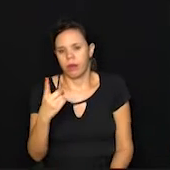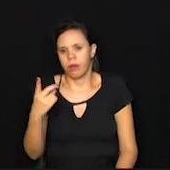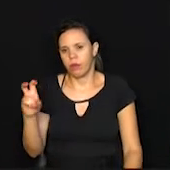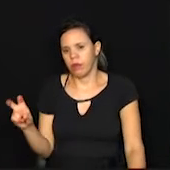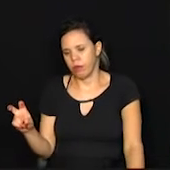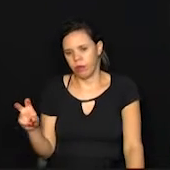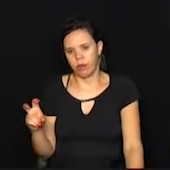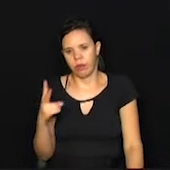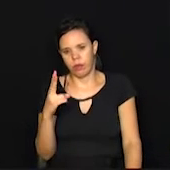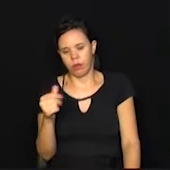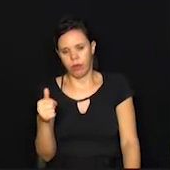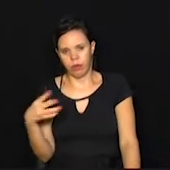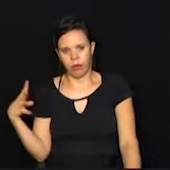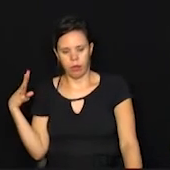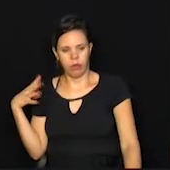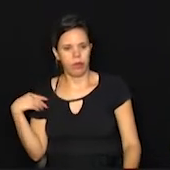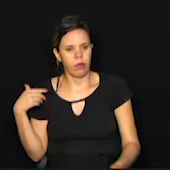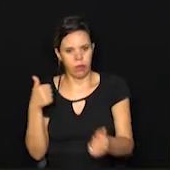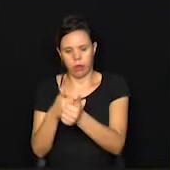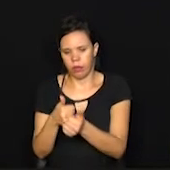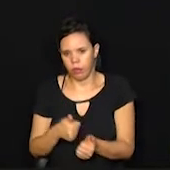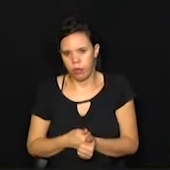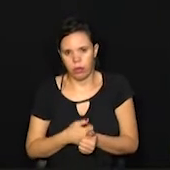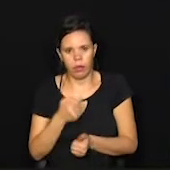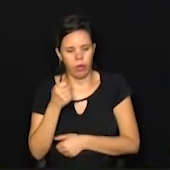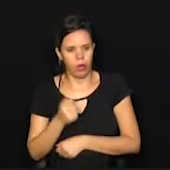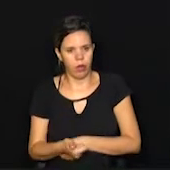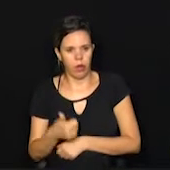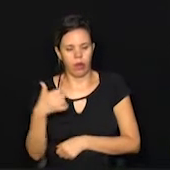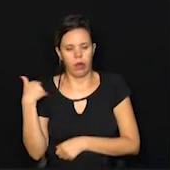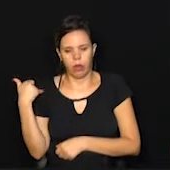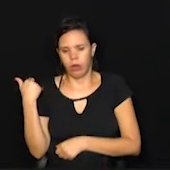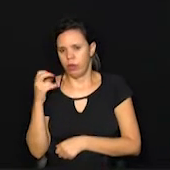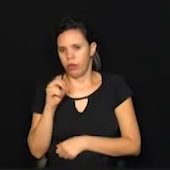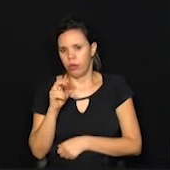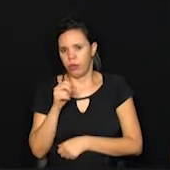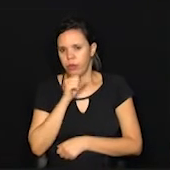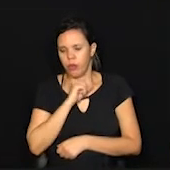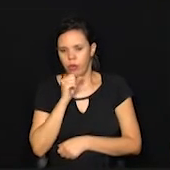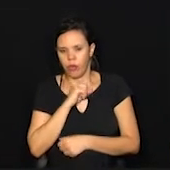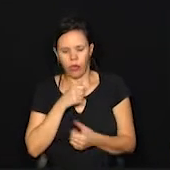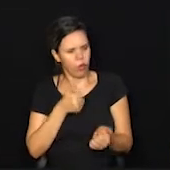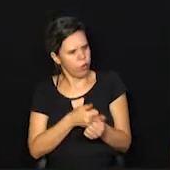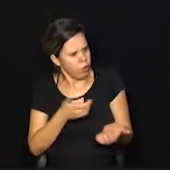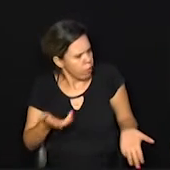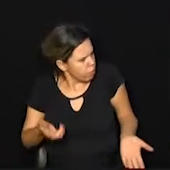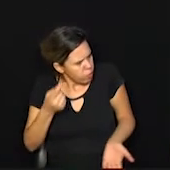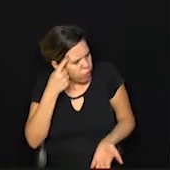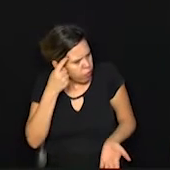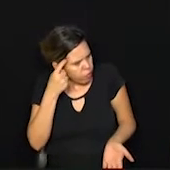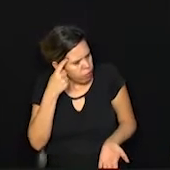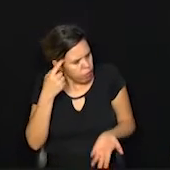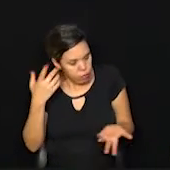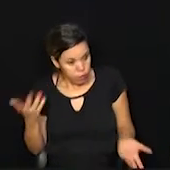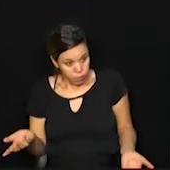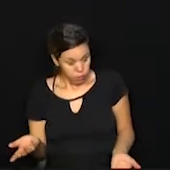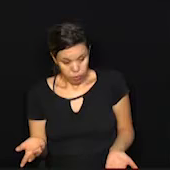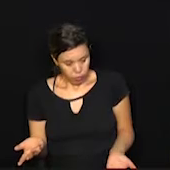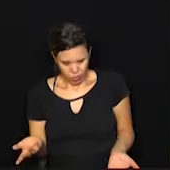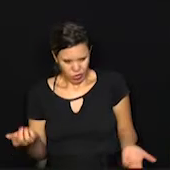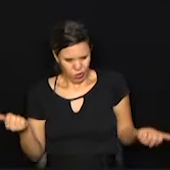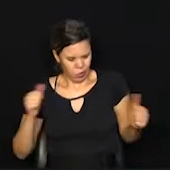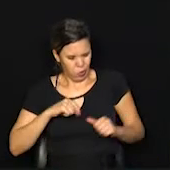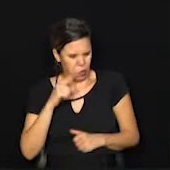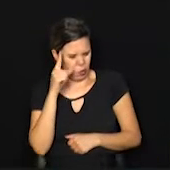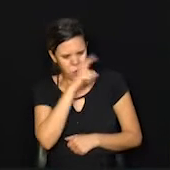eu ir eu acompanhei ele tinha quase a idade do meu amor eu fiquei pensando sobre isso quer dizer que que horror